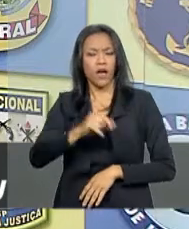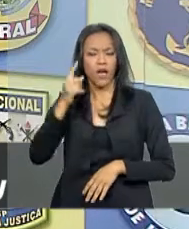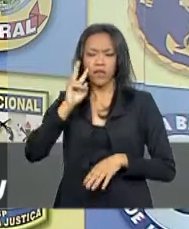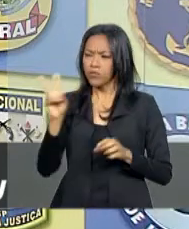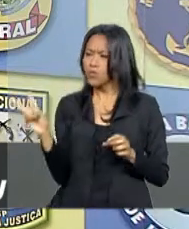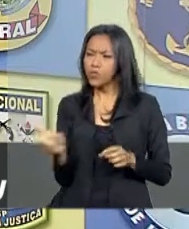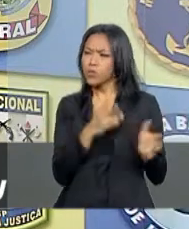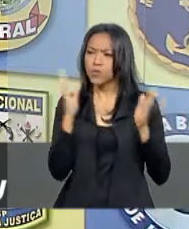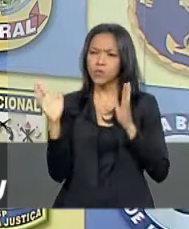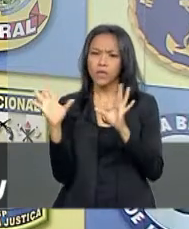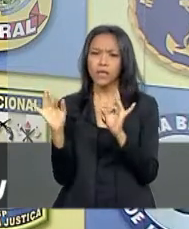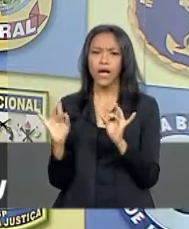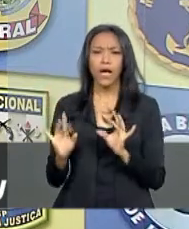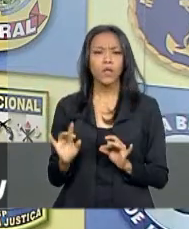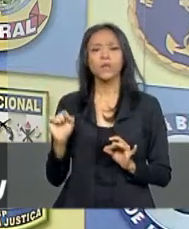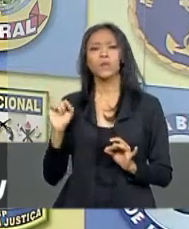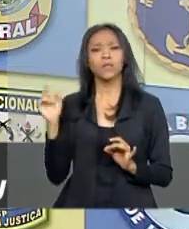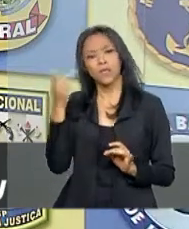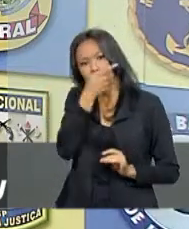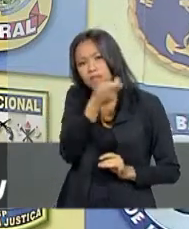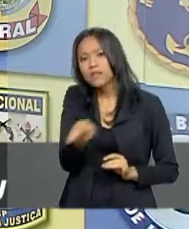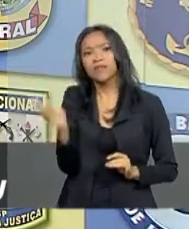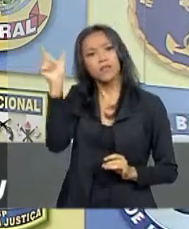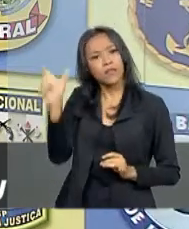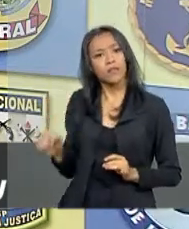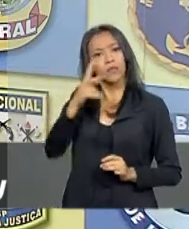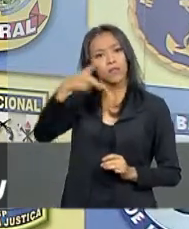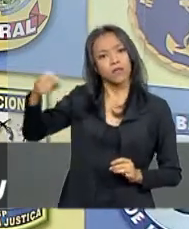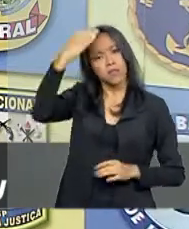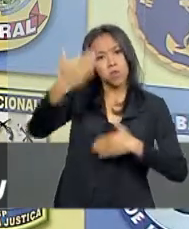detalhes dessa visita do presidente Michel Temer e podemos voltar